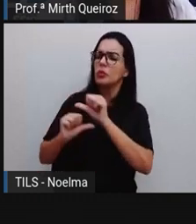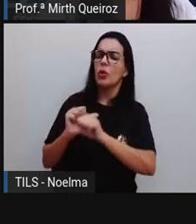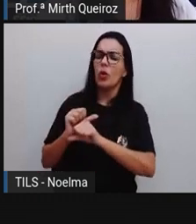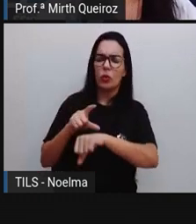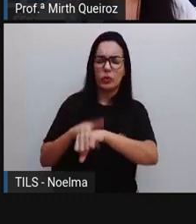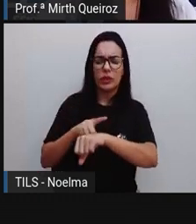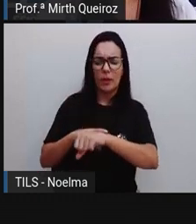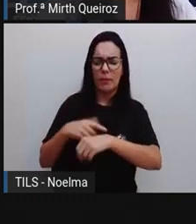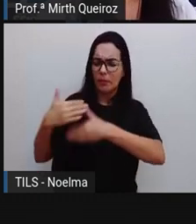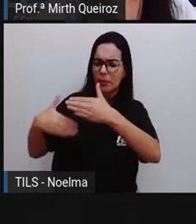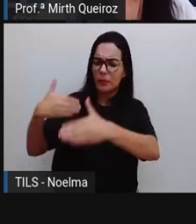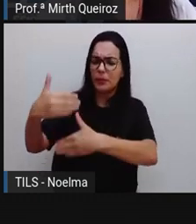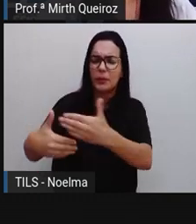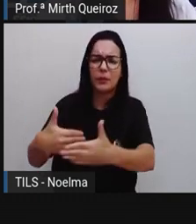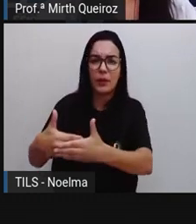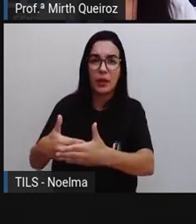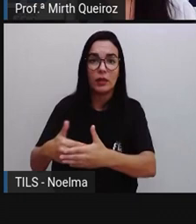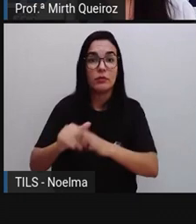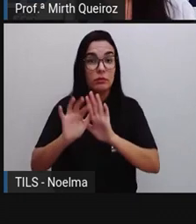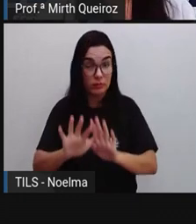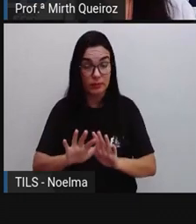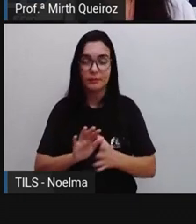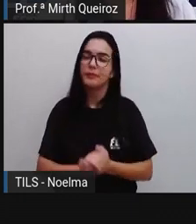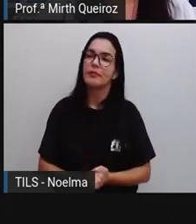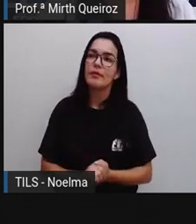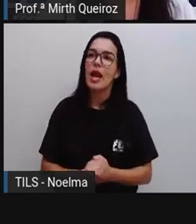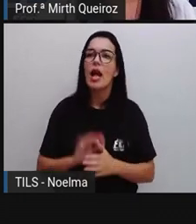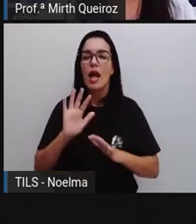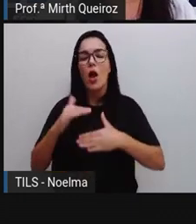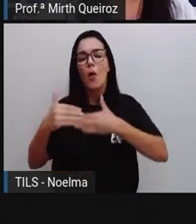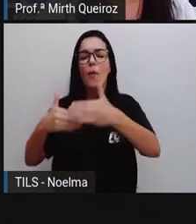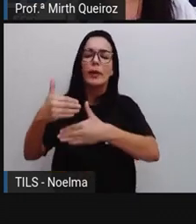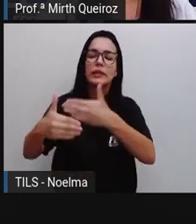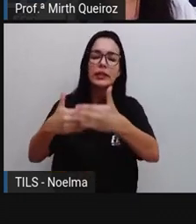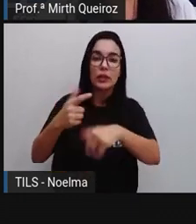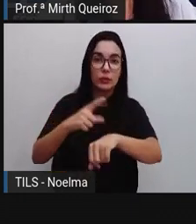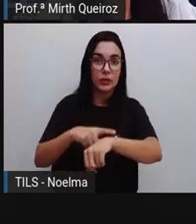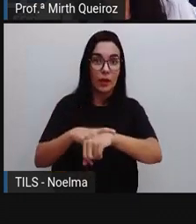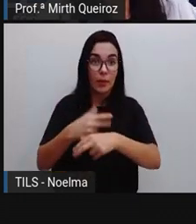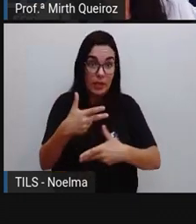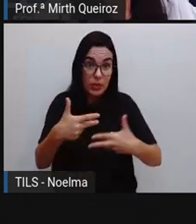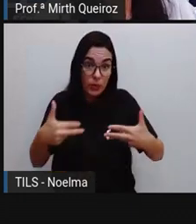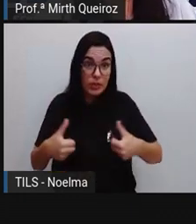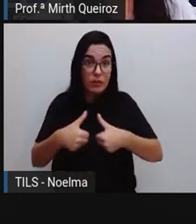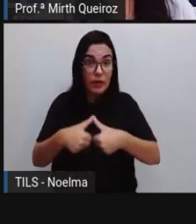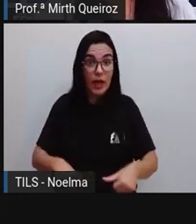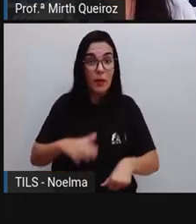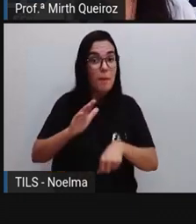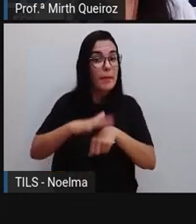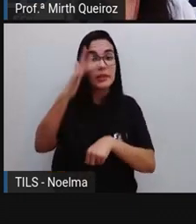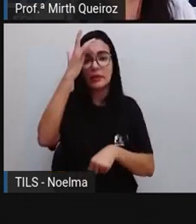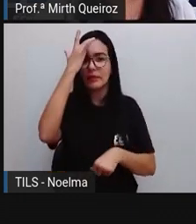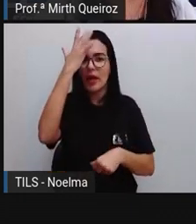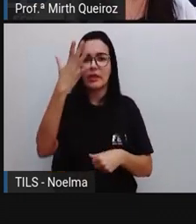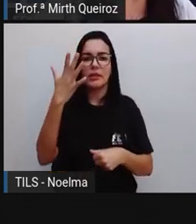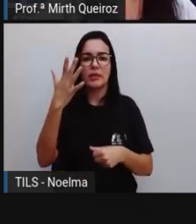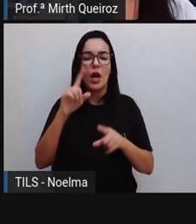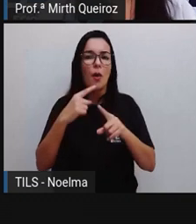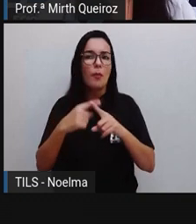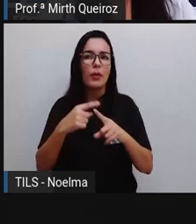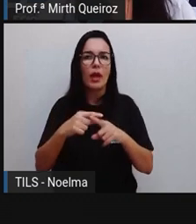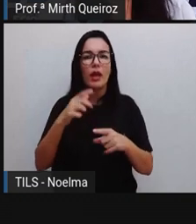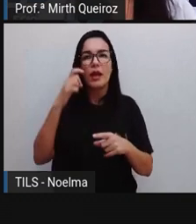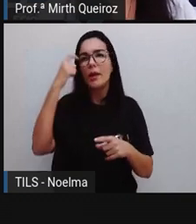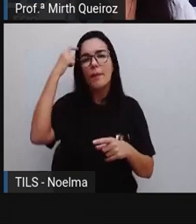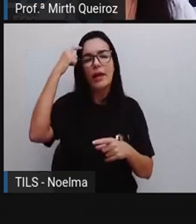Com o passar do tempo, né, as coisas ficaram mais fáceis. Imagine aí, para você buscar o significado de uma palavra, até que